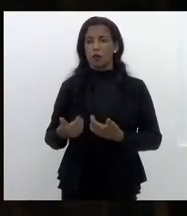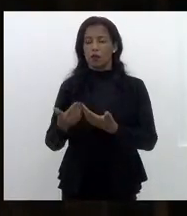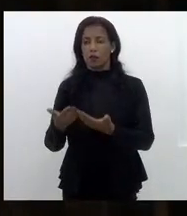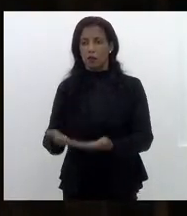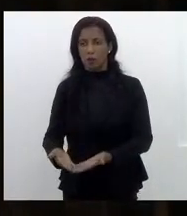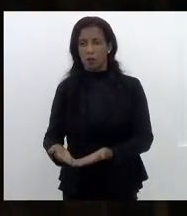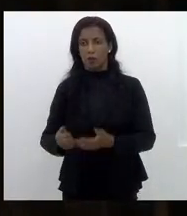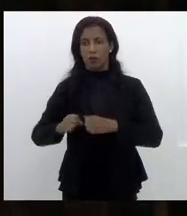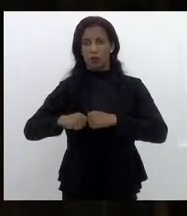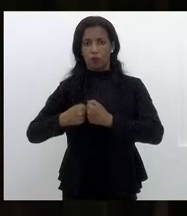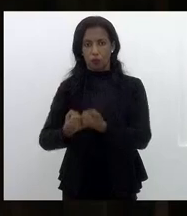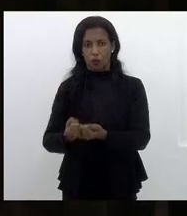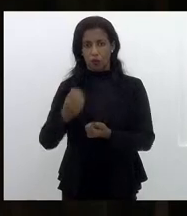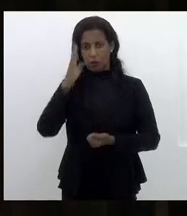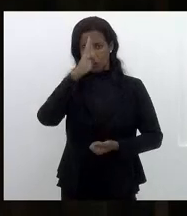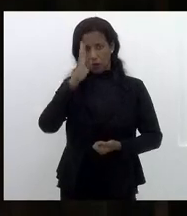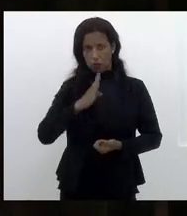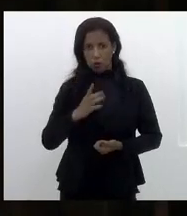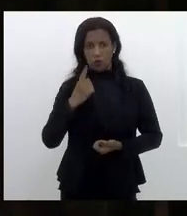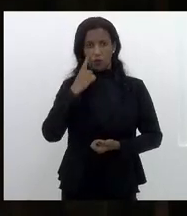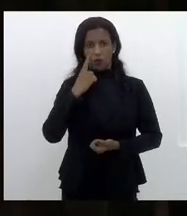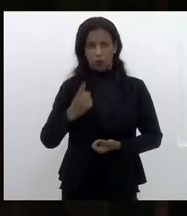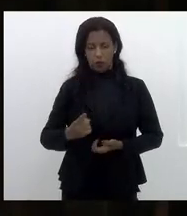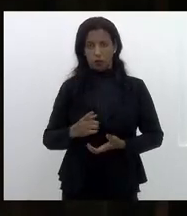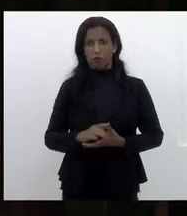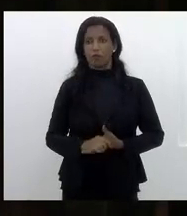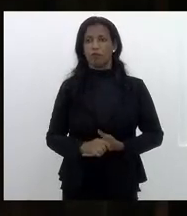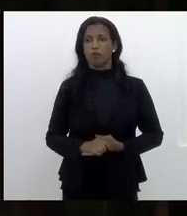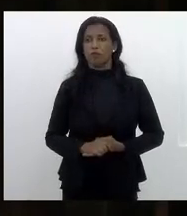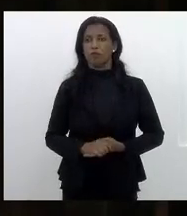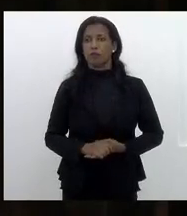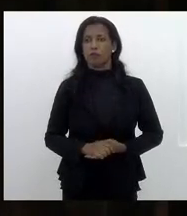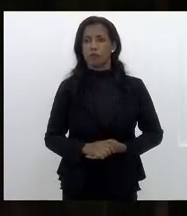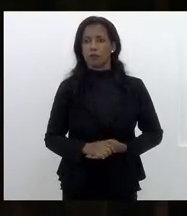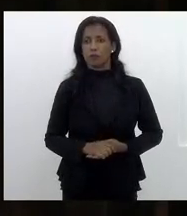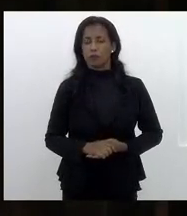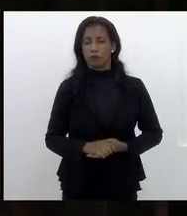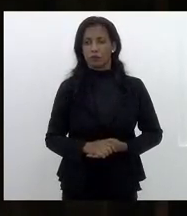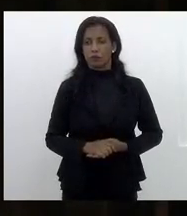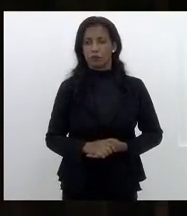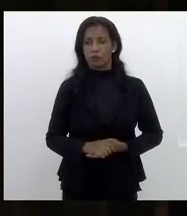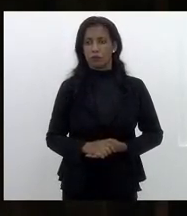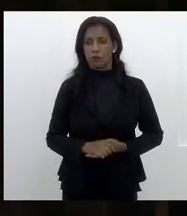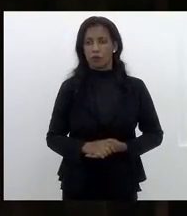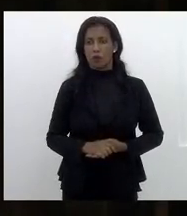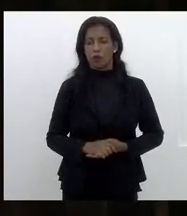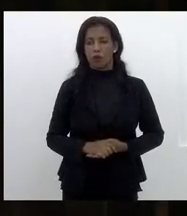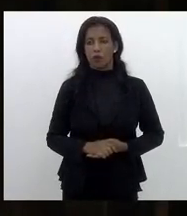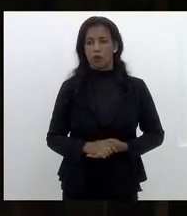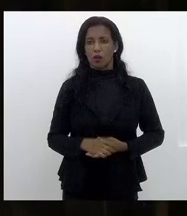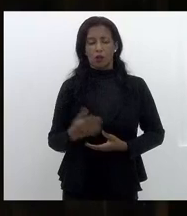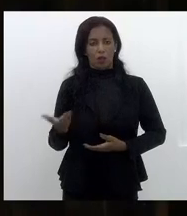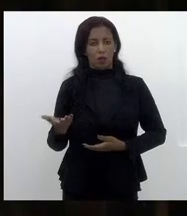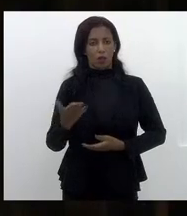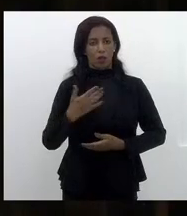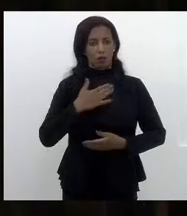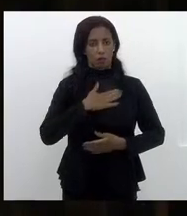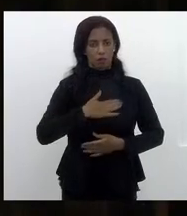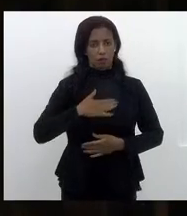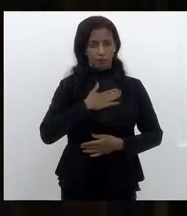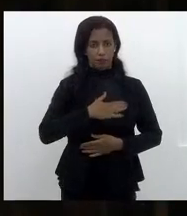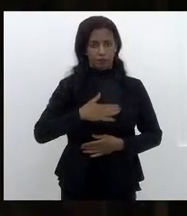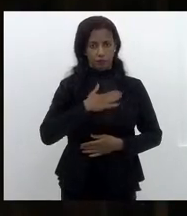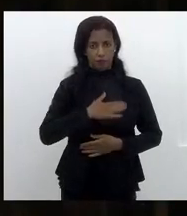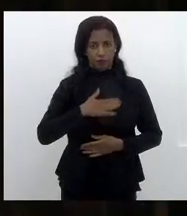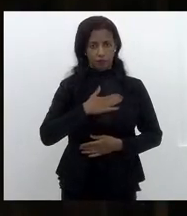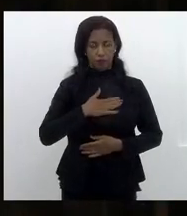que nada que o Brasil já viu na sua história recente mas não essa relação afetuosa que me faz